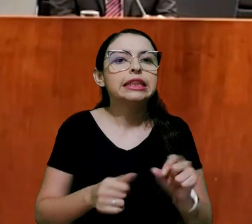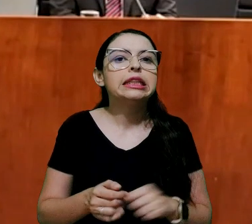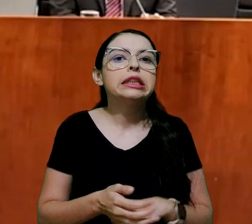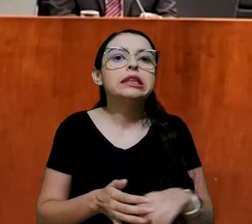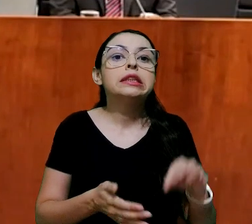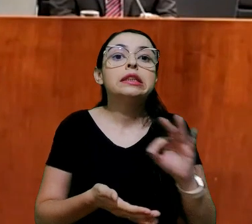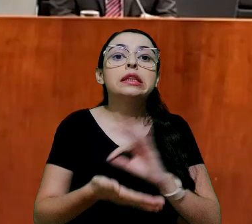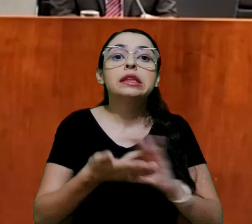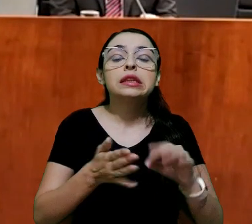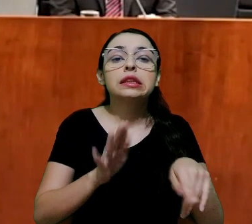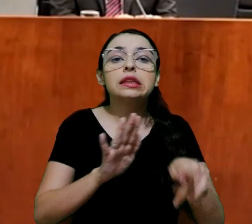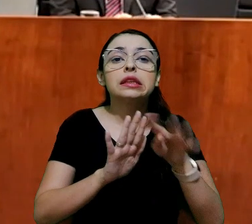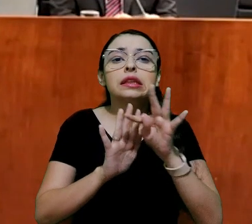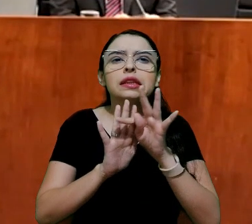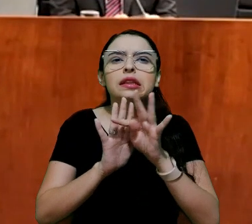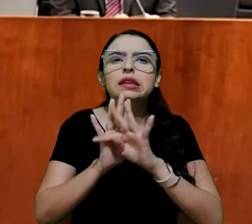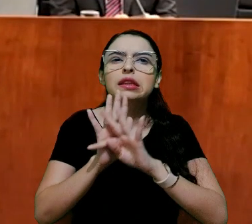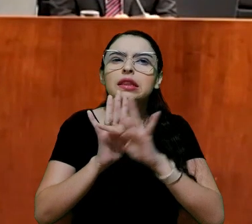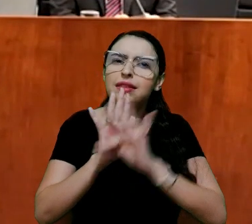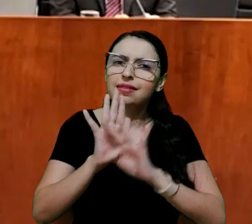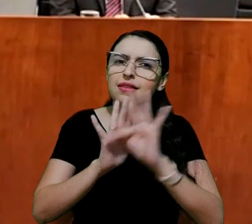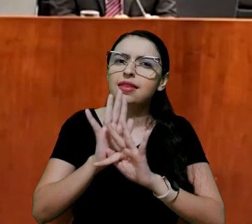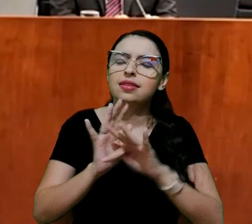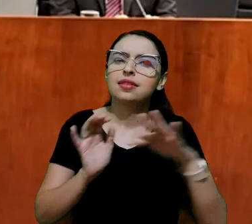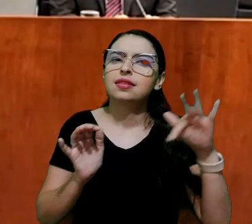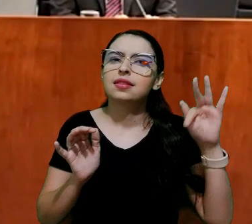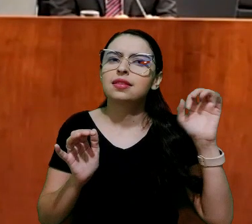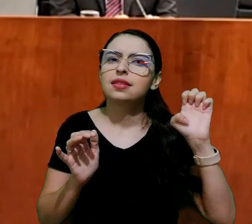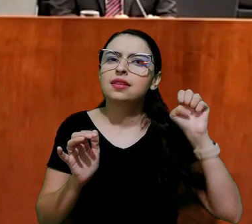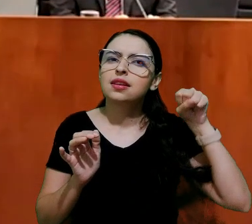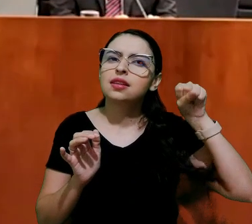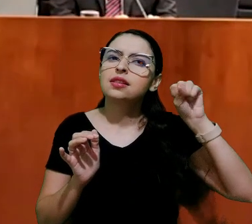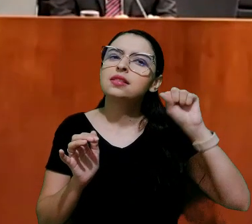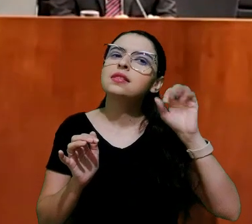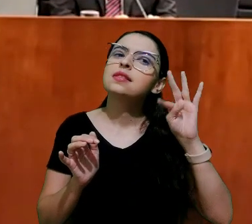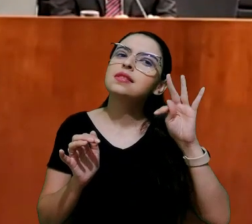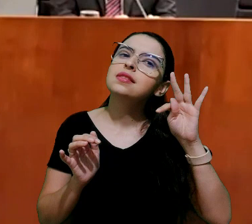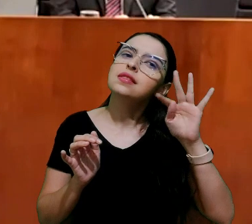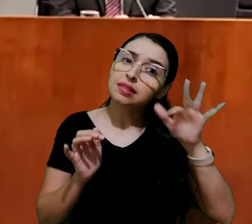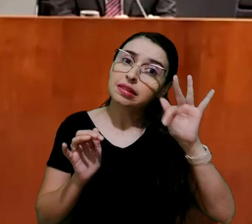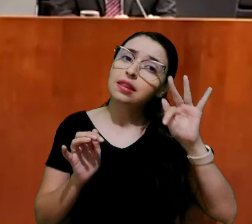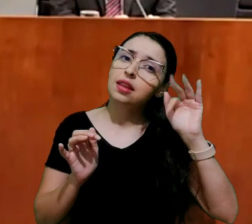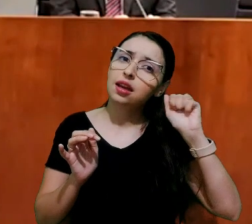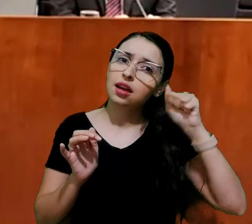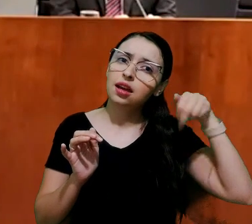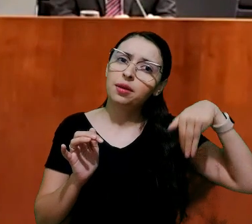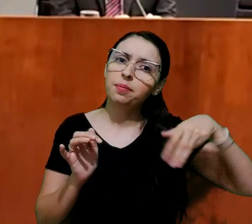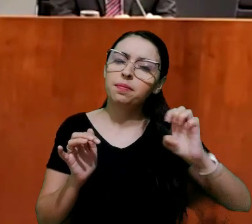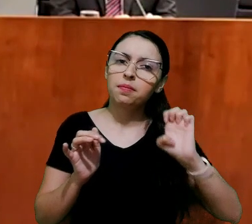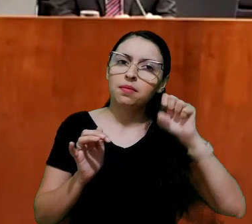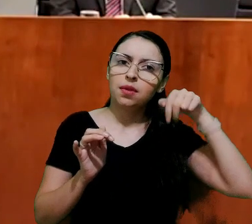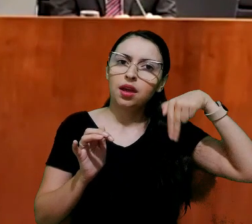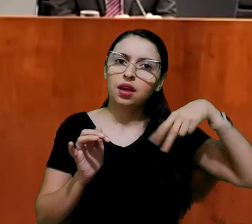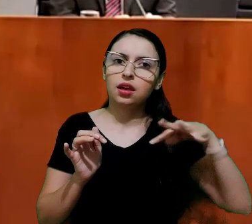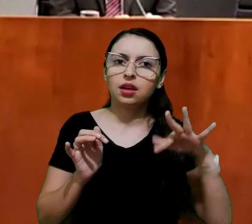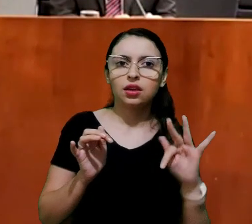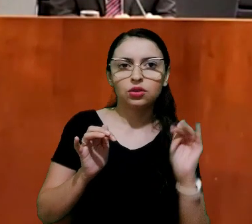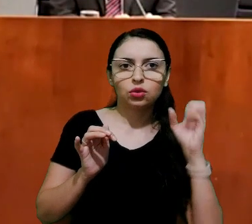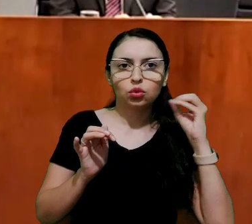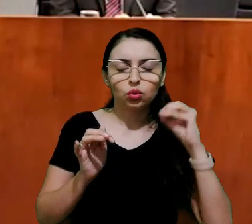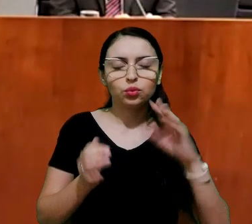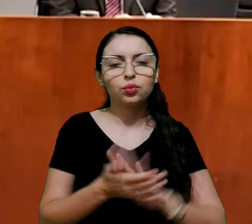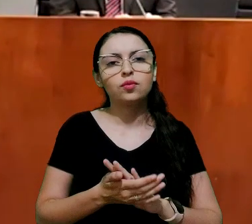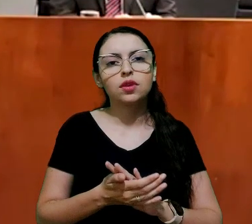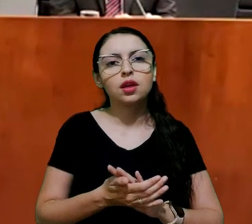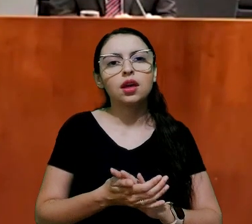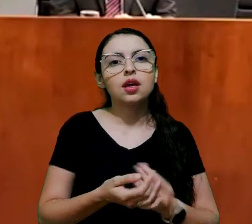as riquezas. Não existe outra graça com que se possa lidar com a circulação de riquezas.